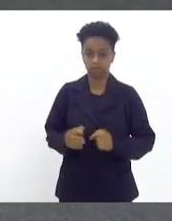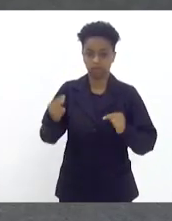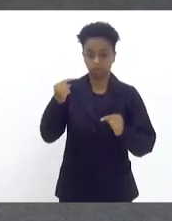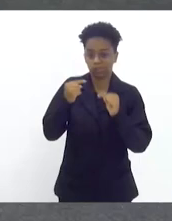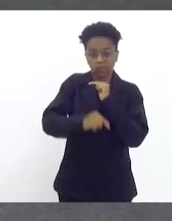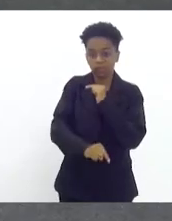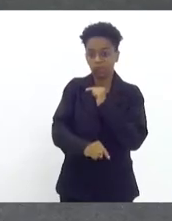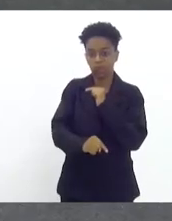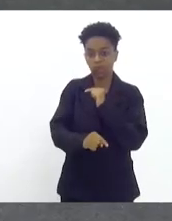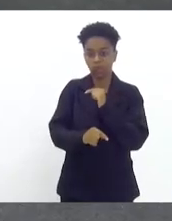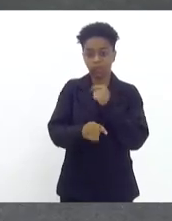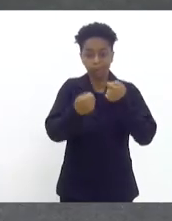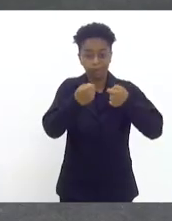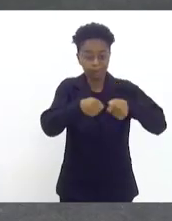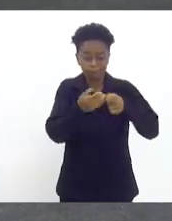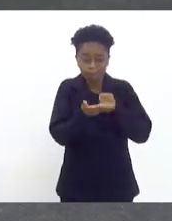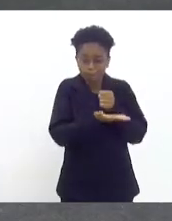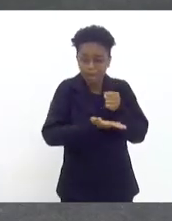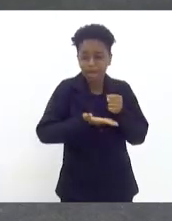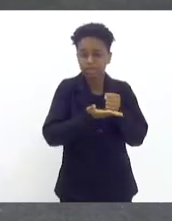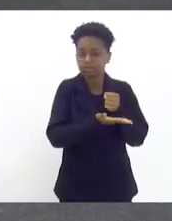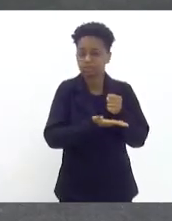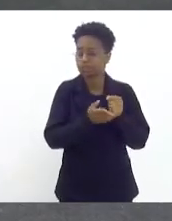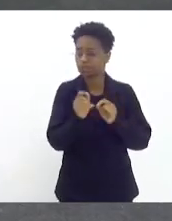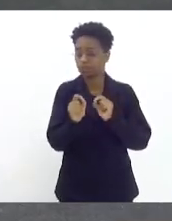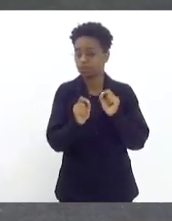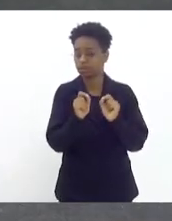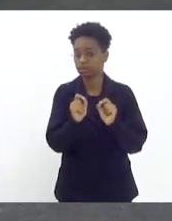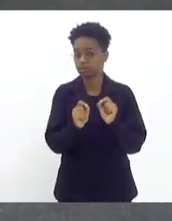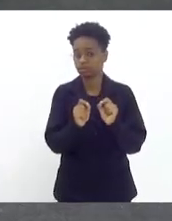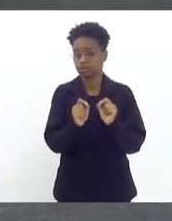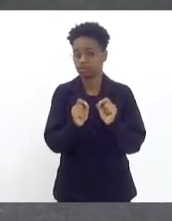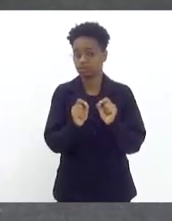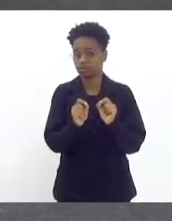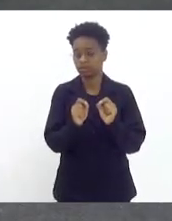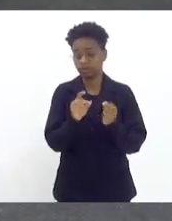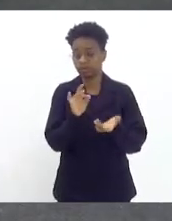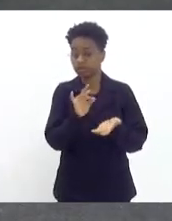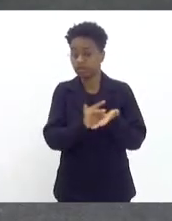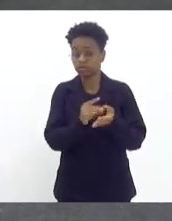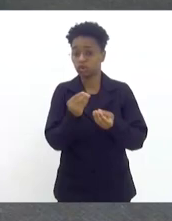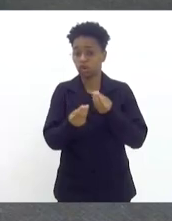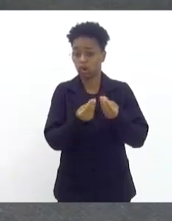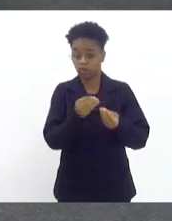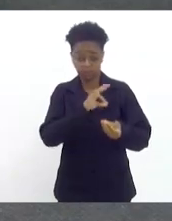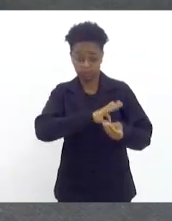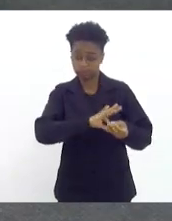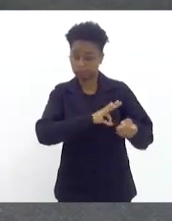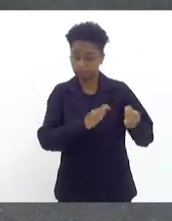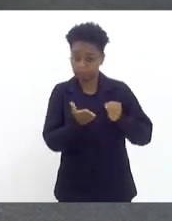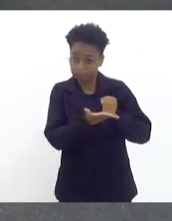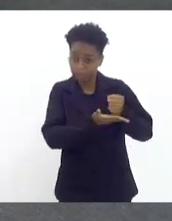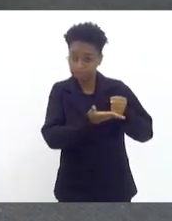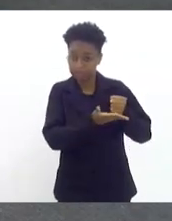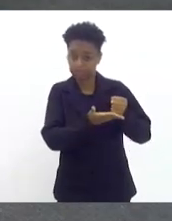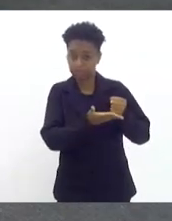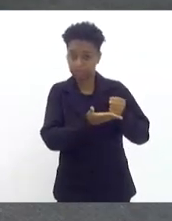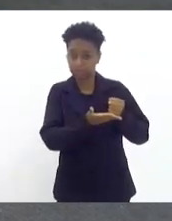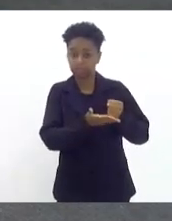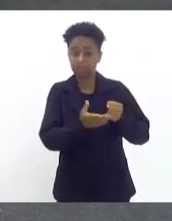com uma demanda básica que é a realidade do piso estabelecimento do piso como